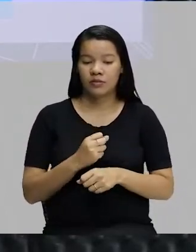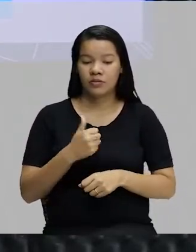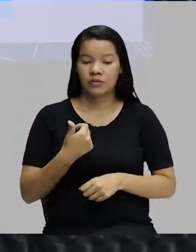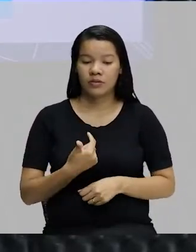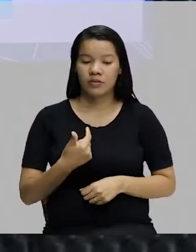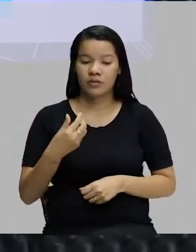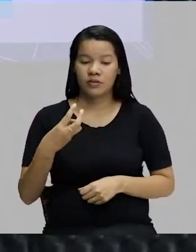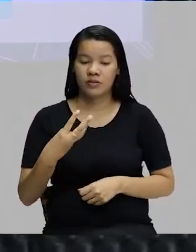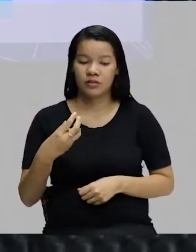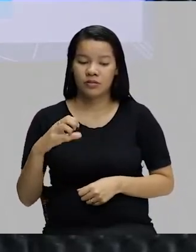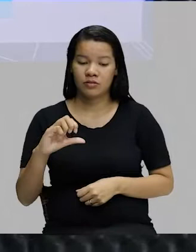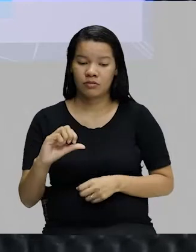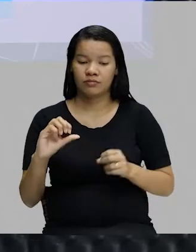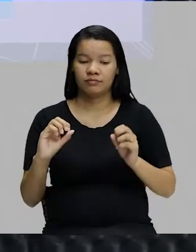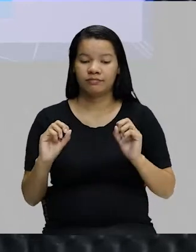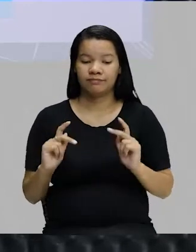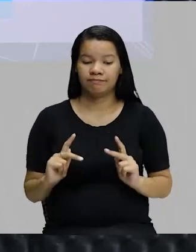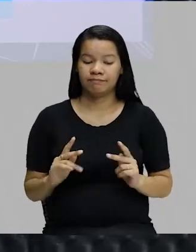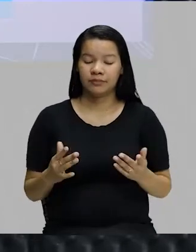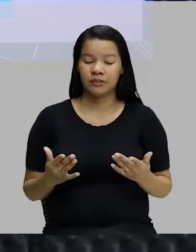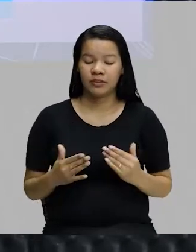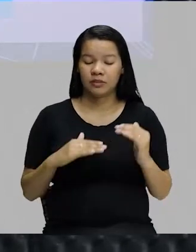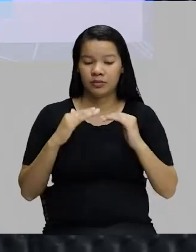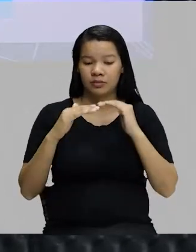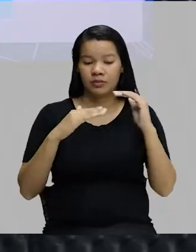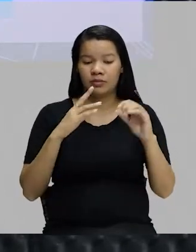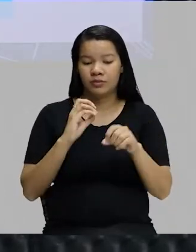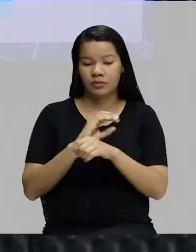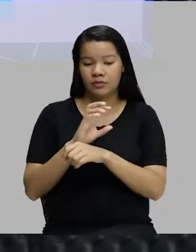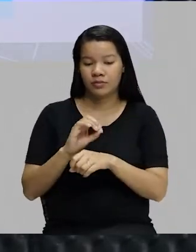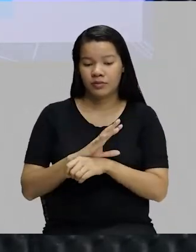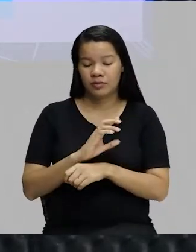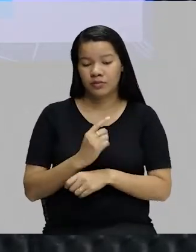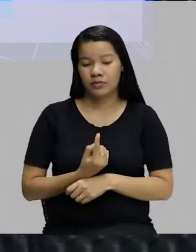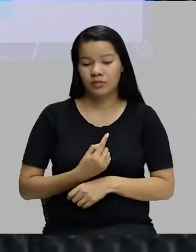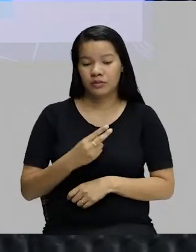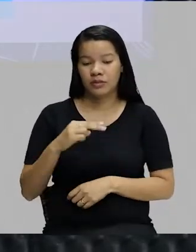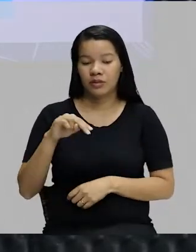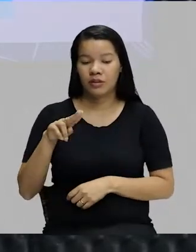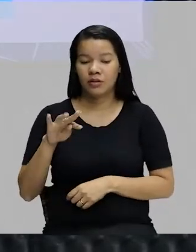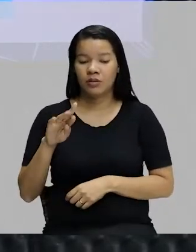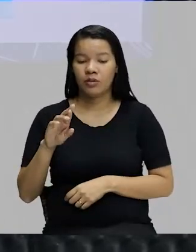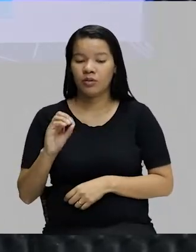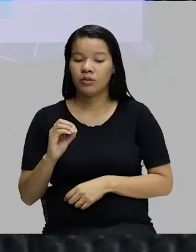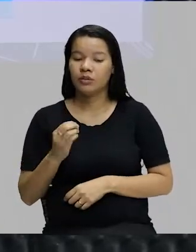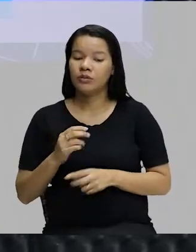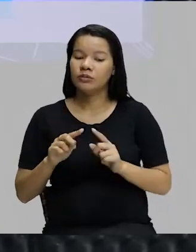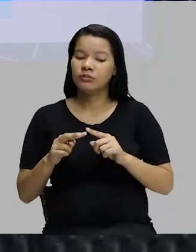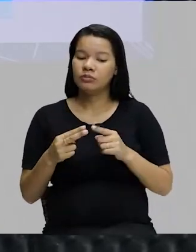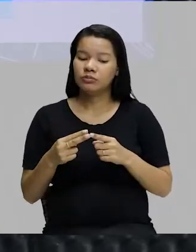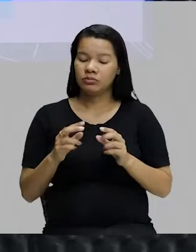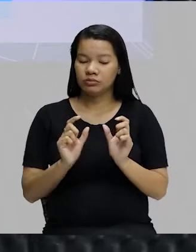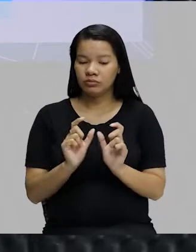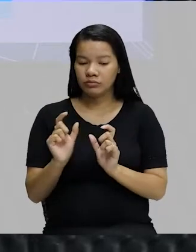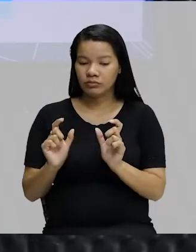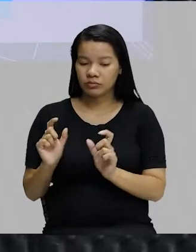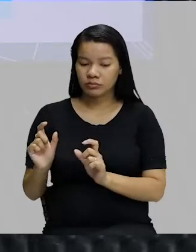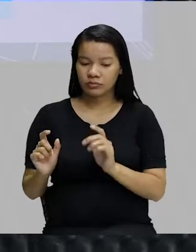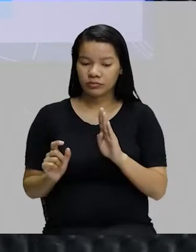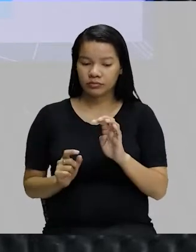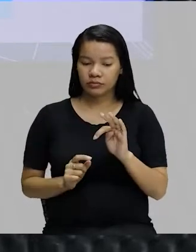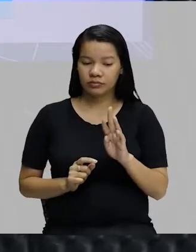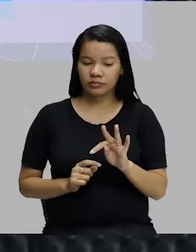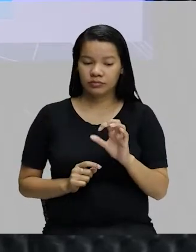239. Então, nesse processo foi emitido um nêutron e duas partículas beta.